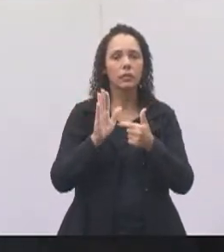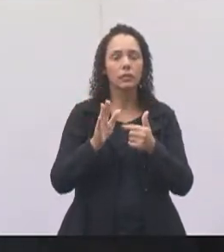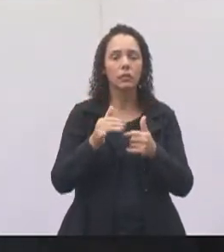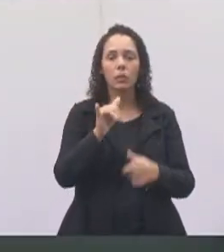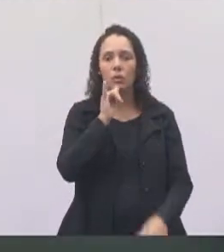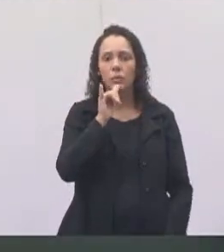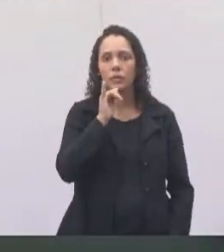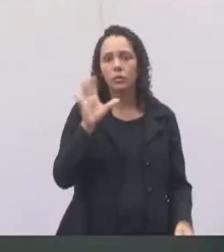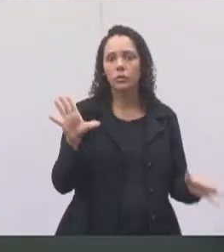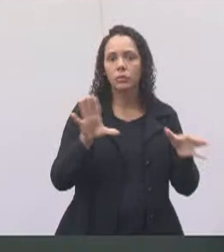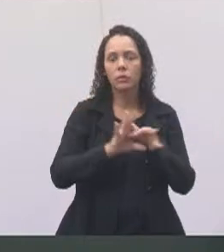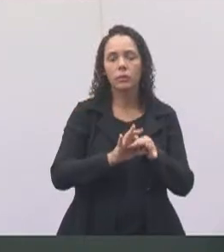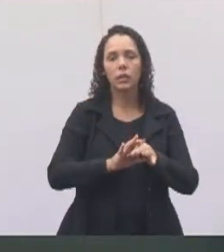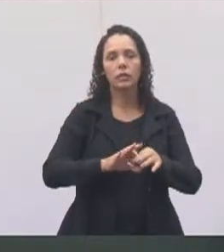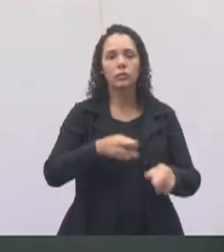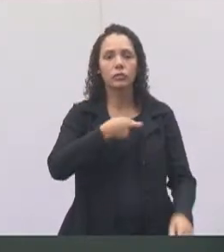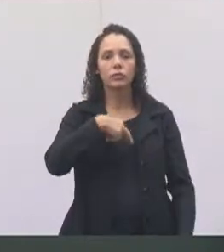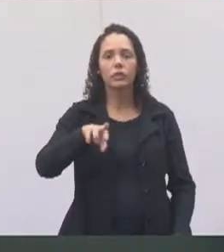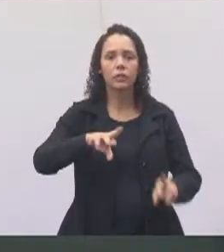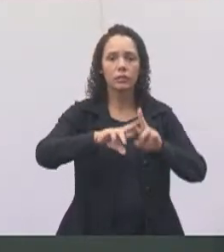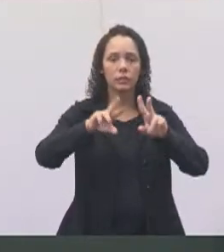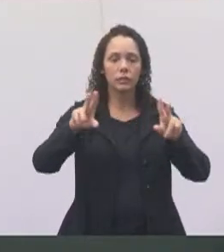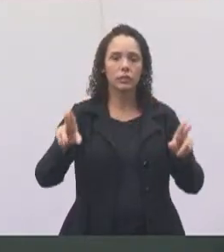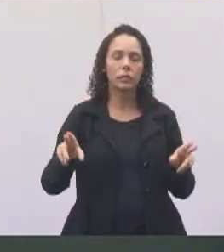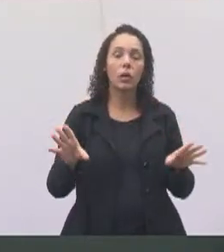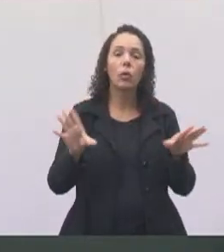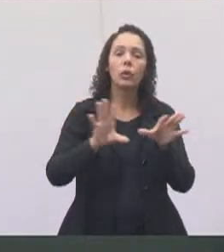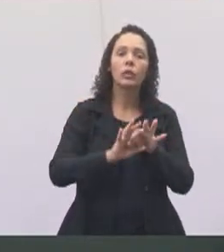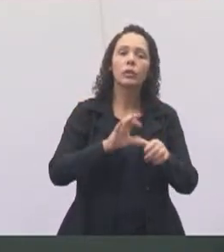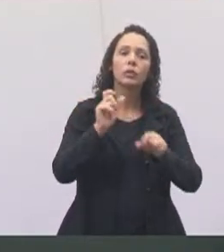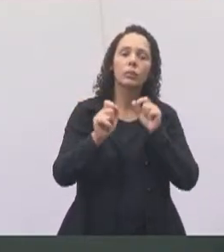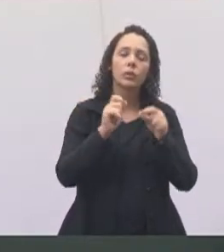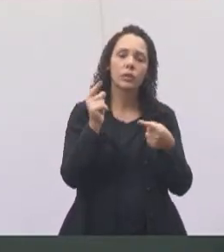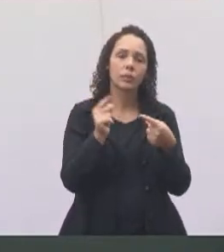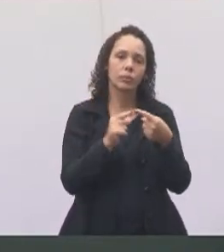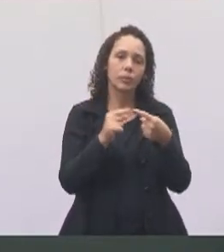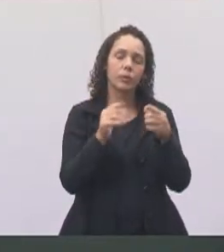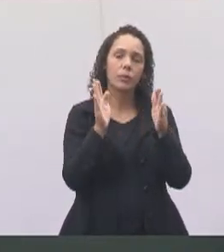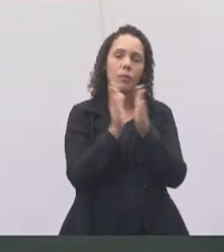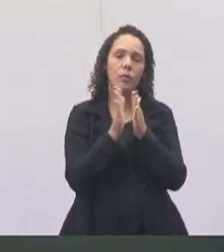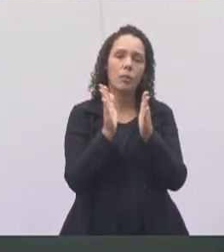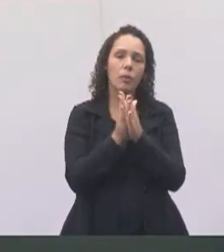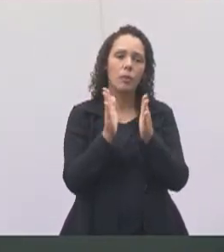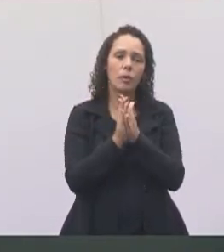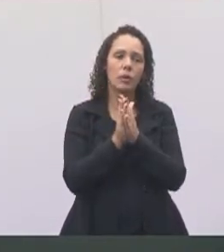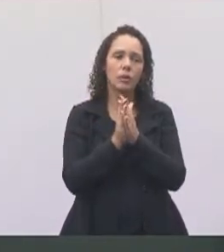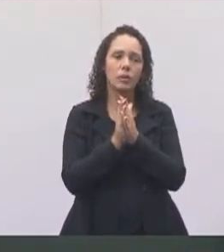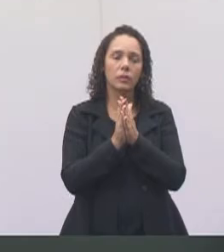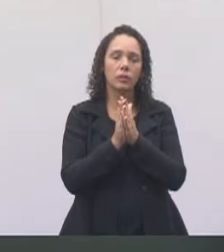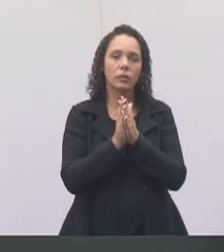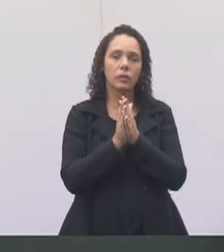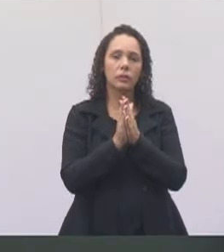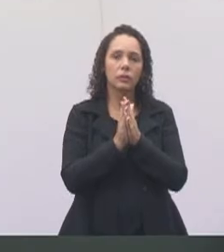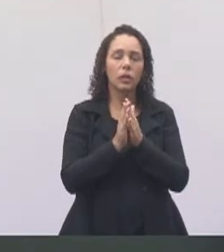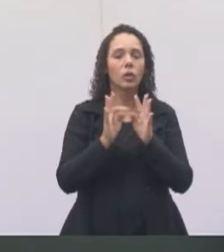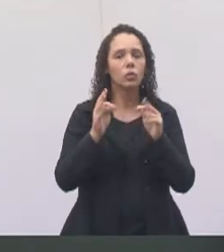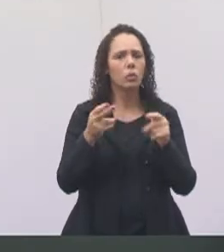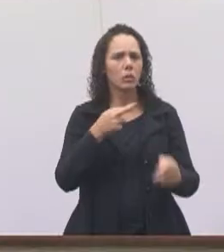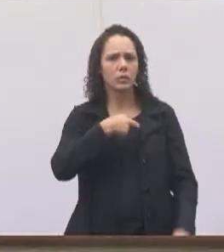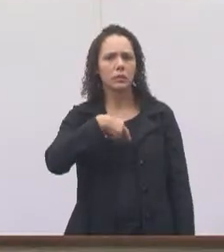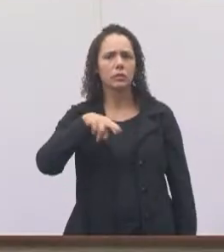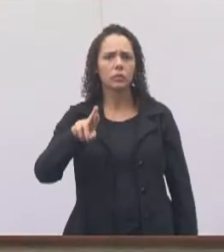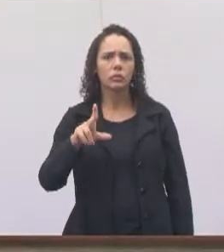diferentes religiões. Os grandes elementos que unem são, em primeiro lugar, a oração. Todas as religiões têm a